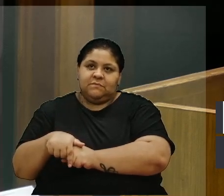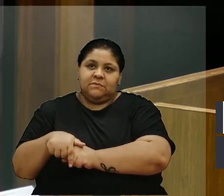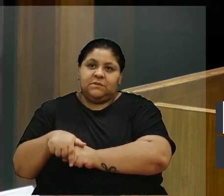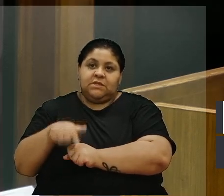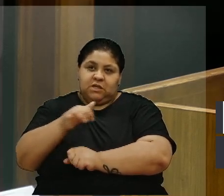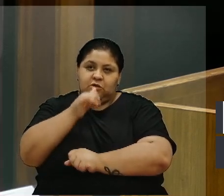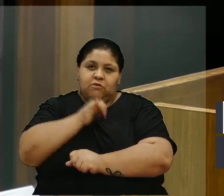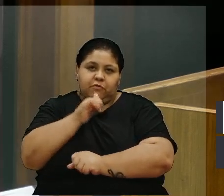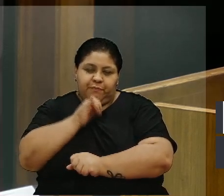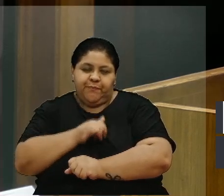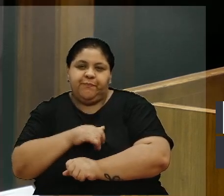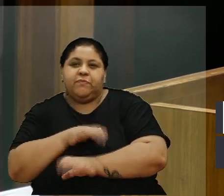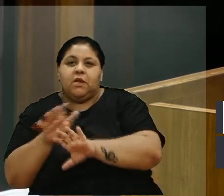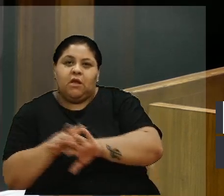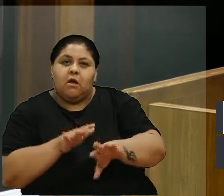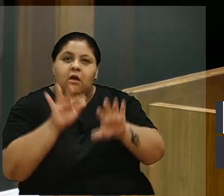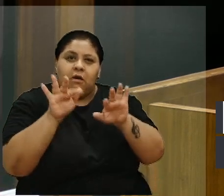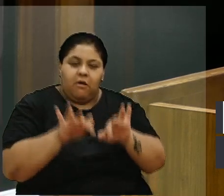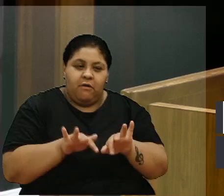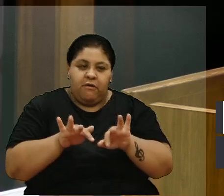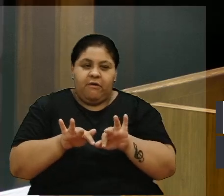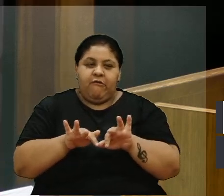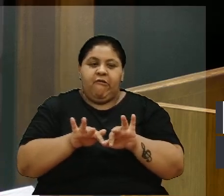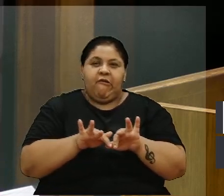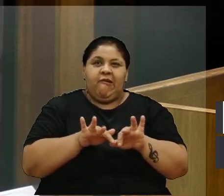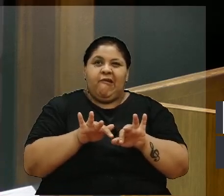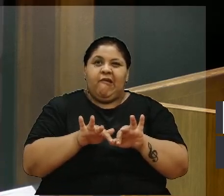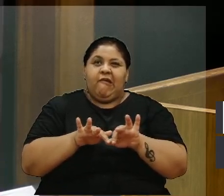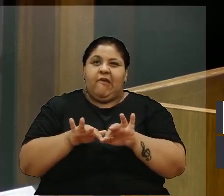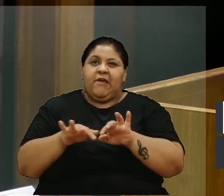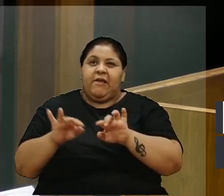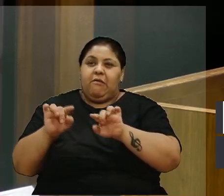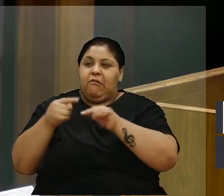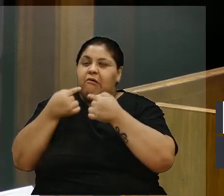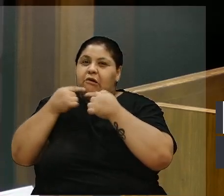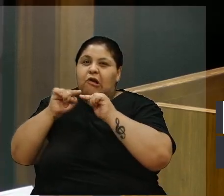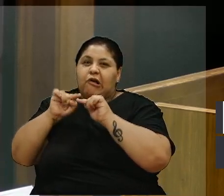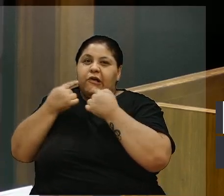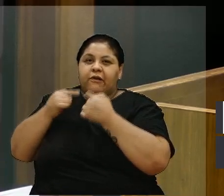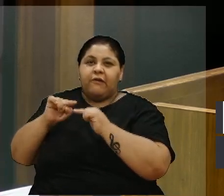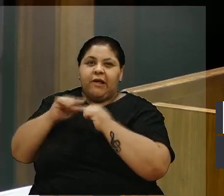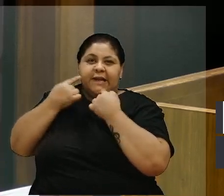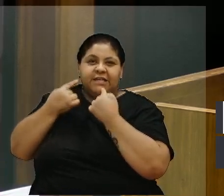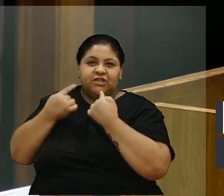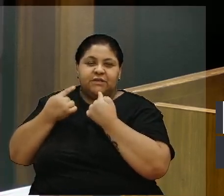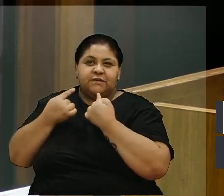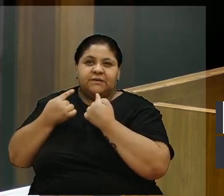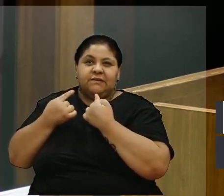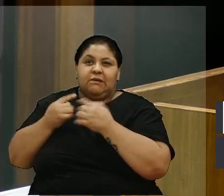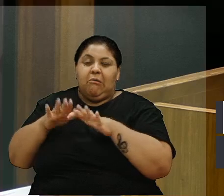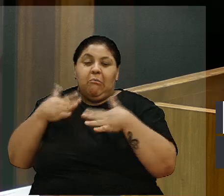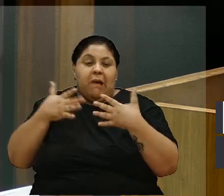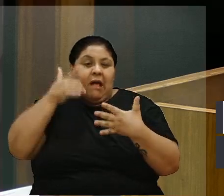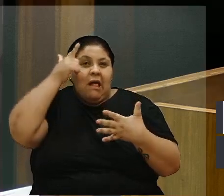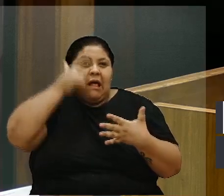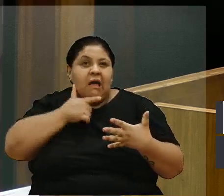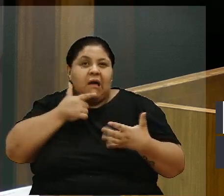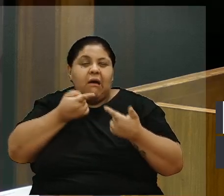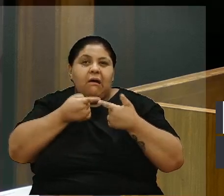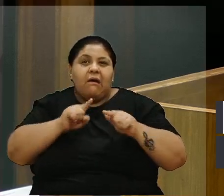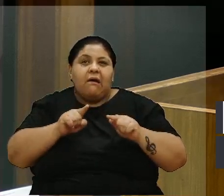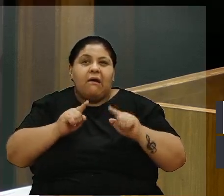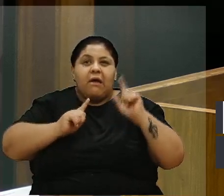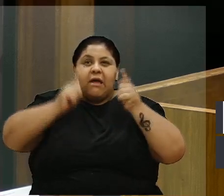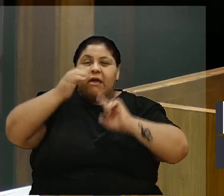Por fim, eu comecei a receber críticas nas minhas redes sociais, e enfim, dizendo, Lucas, mas o Carnaval